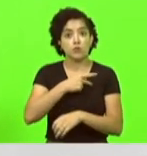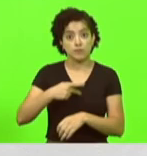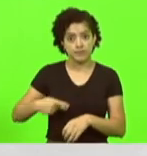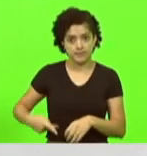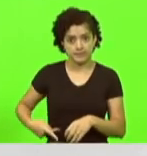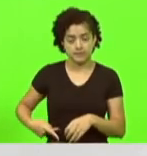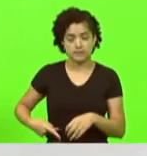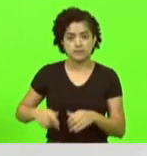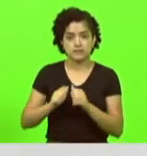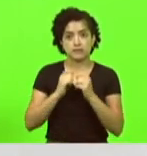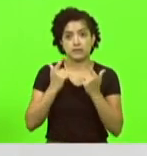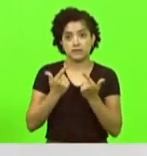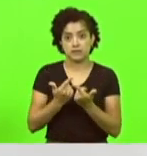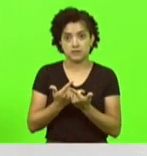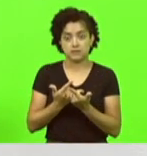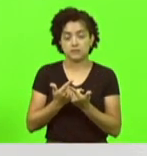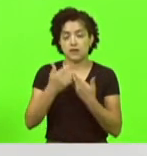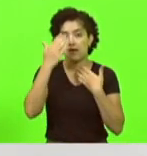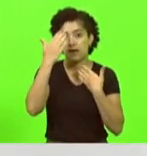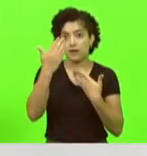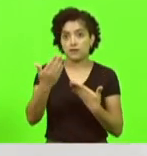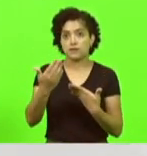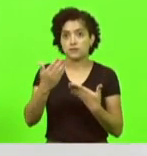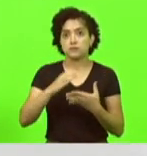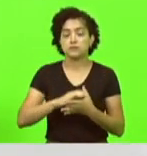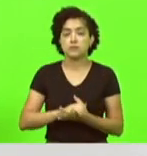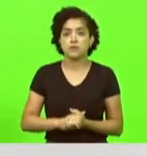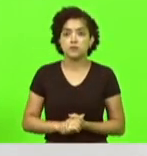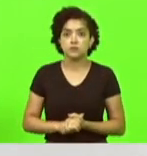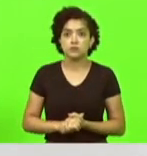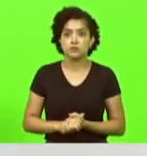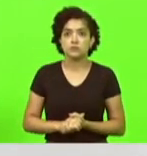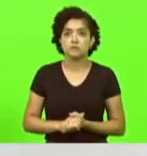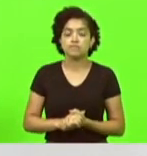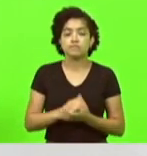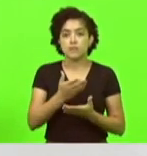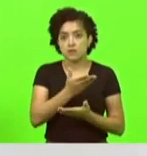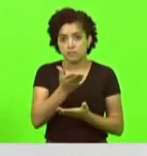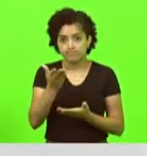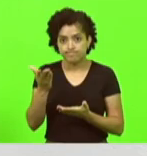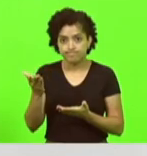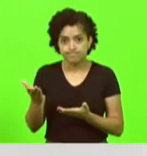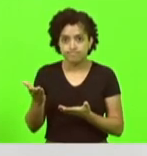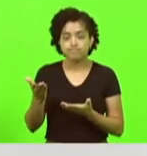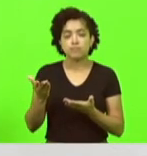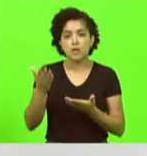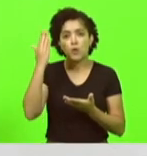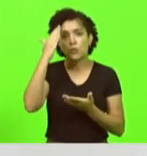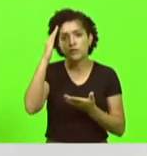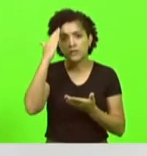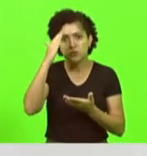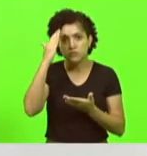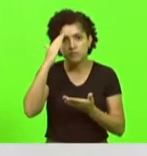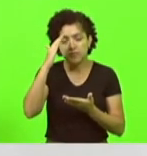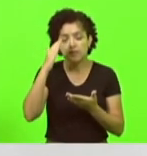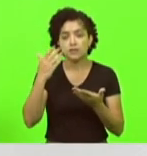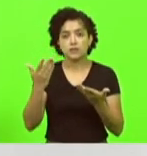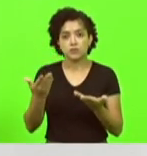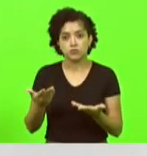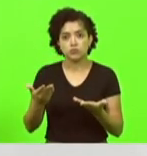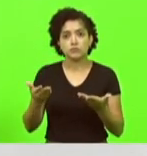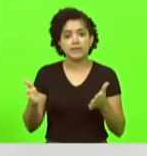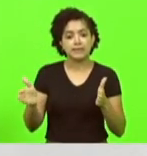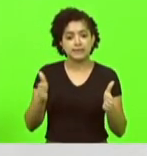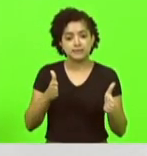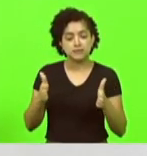presidência agradecimento este que o externo a vocês pela compreensão que vocês tiveram ao longo